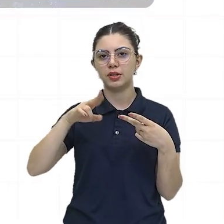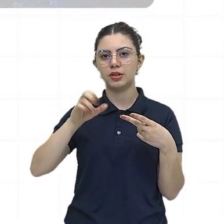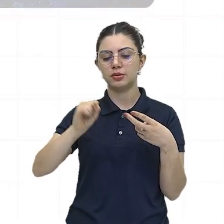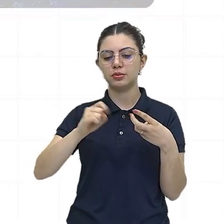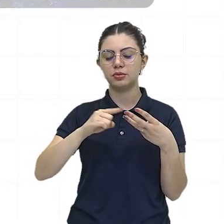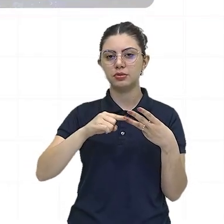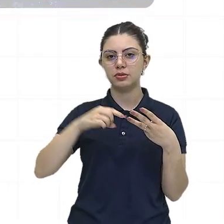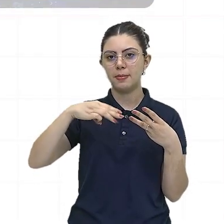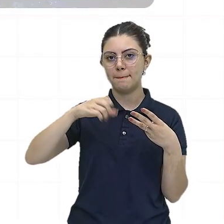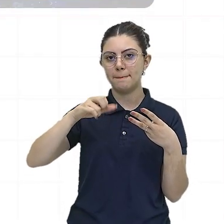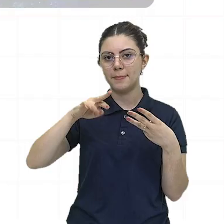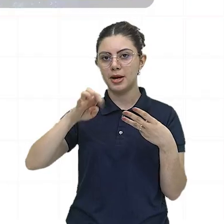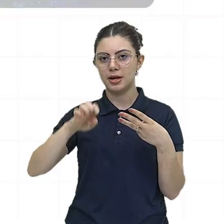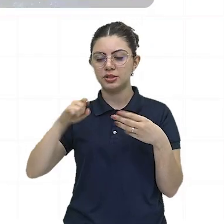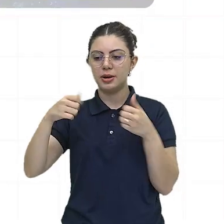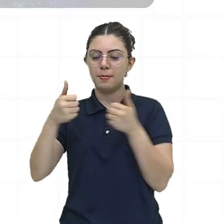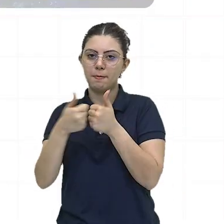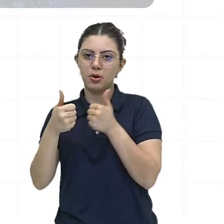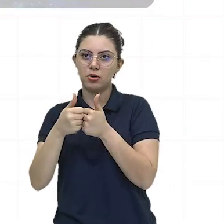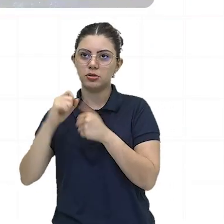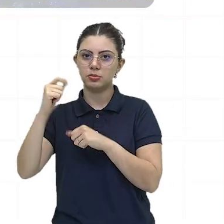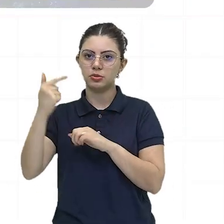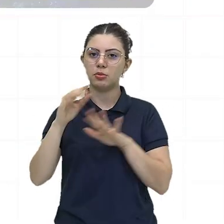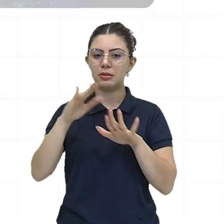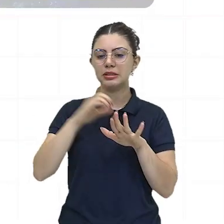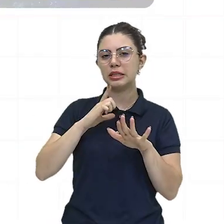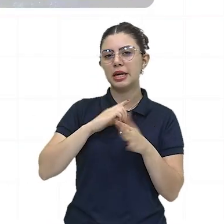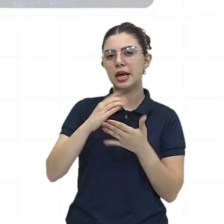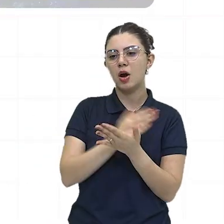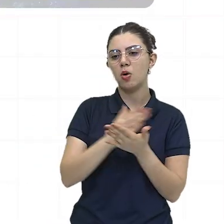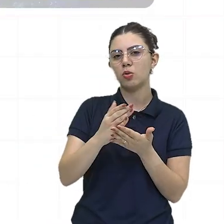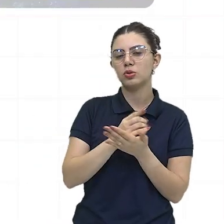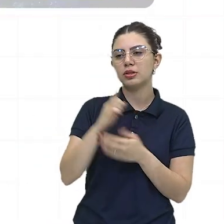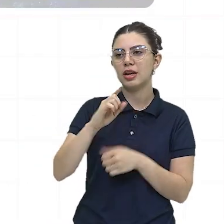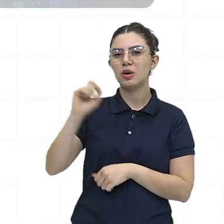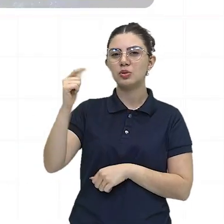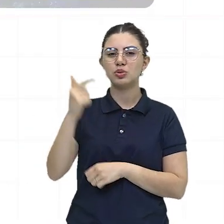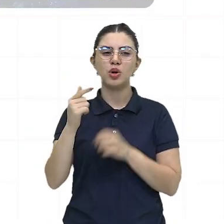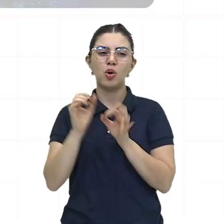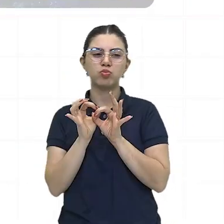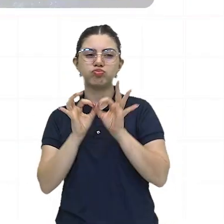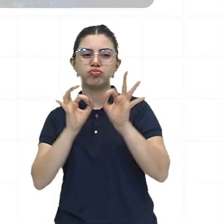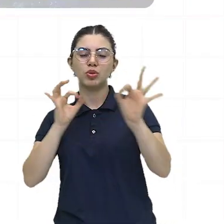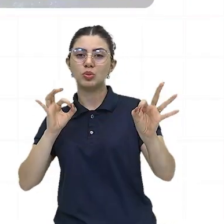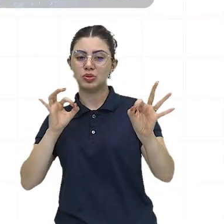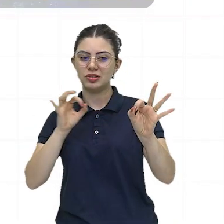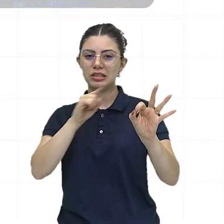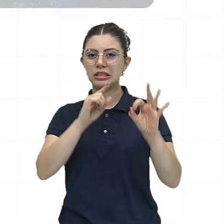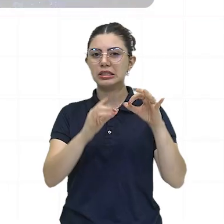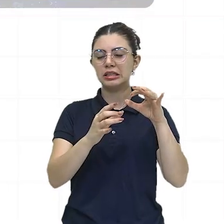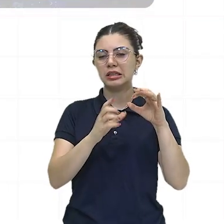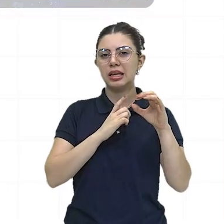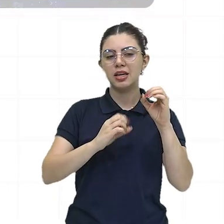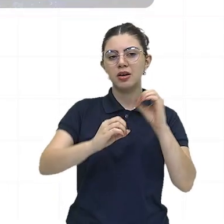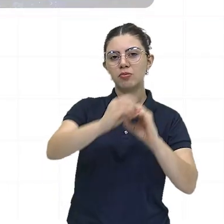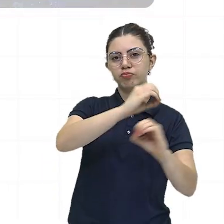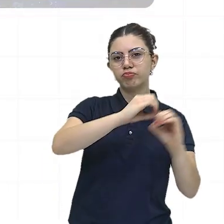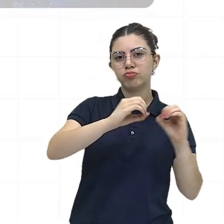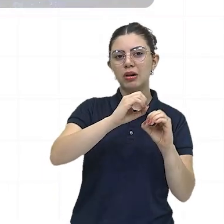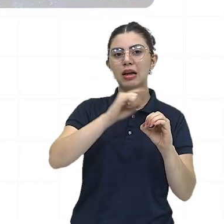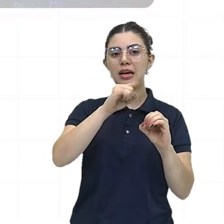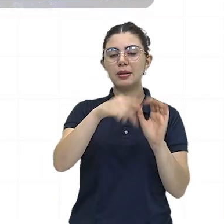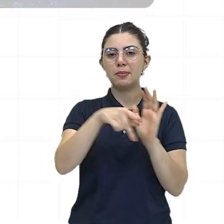mais distantes do Sol, que são constituídos principalmente de gases, que são chamados de